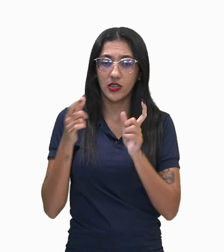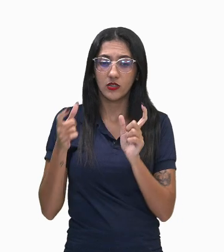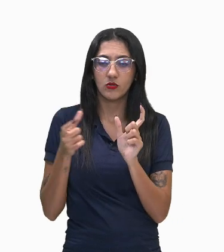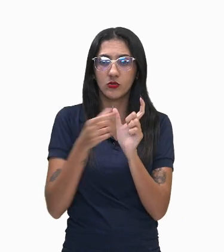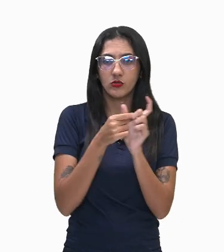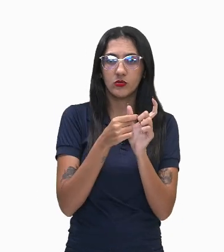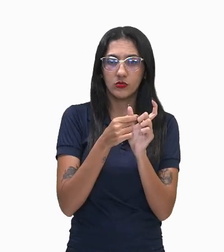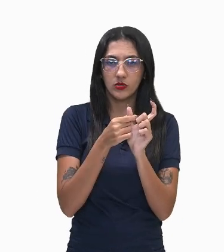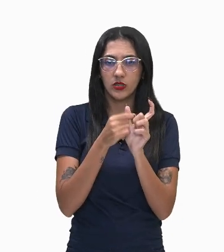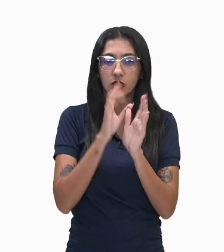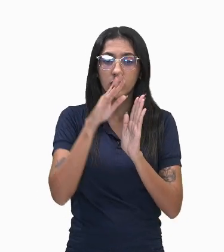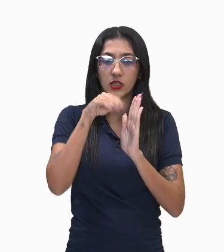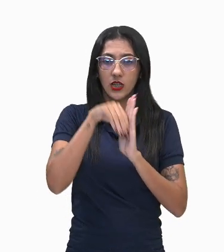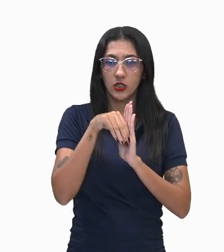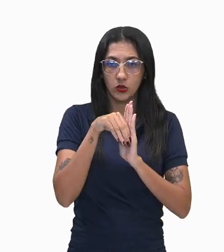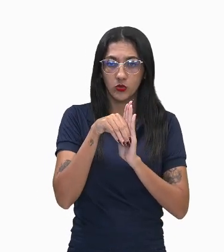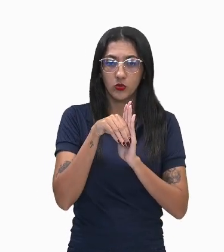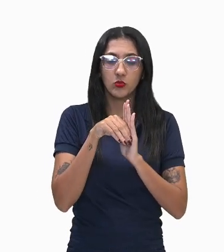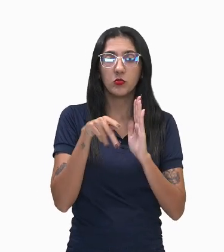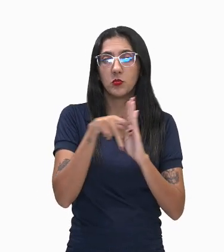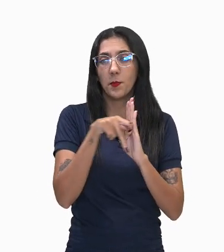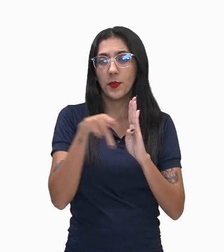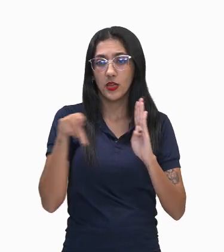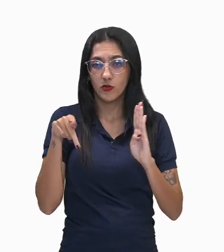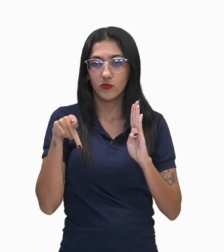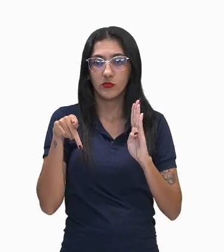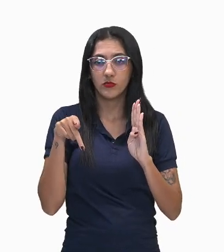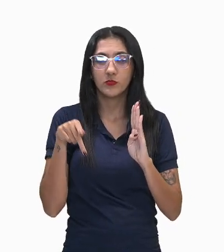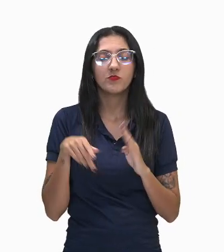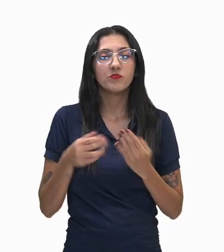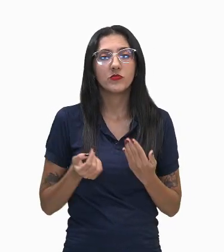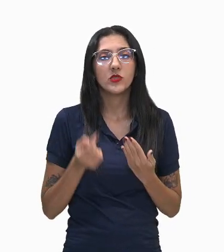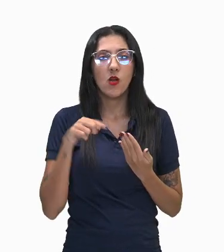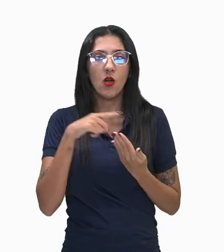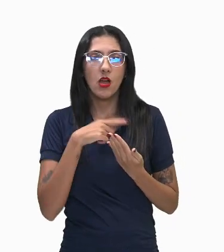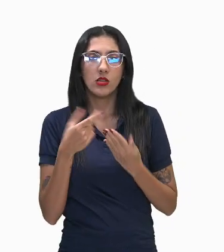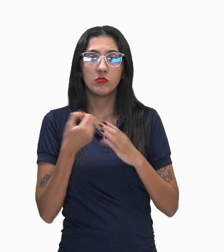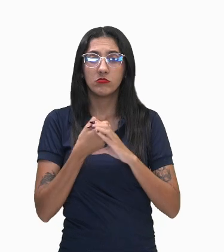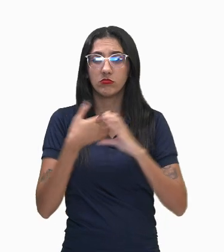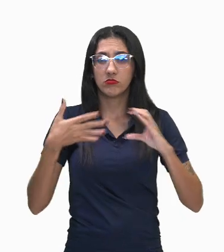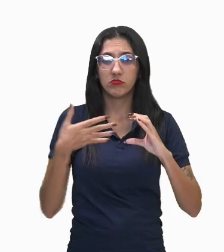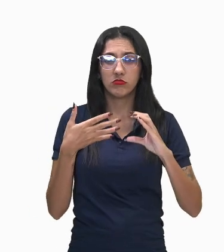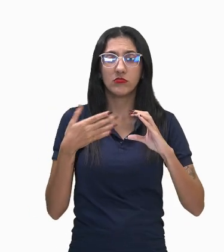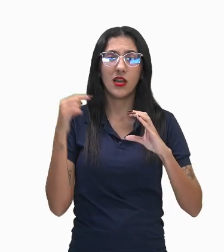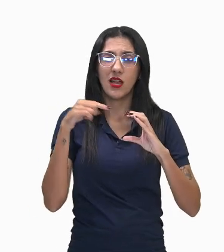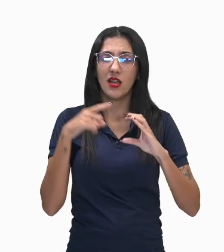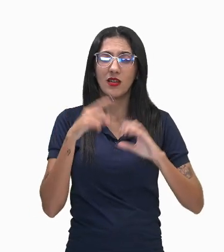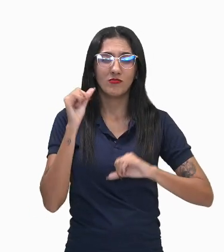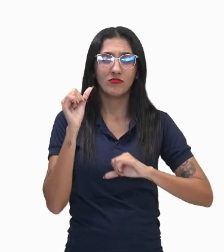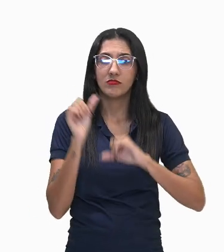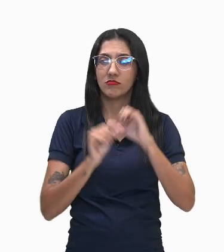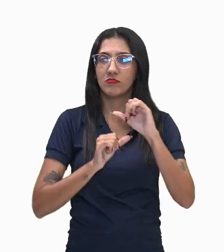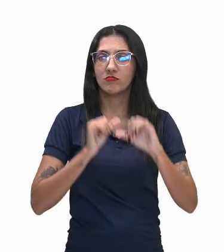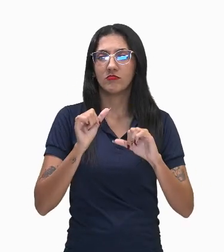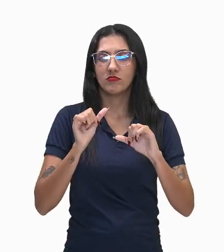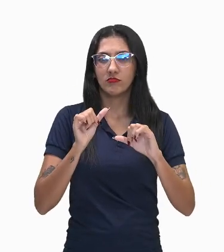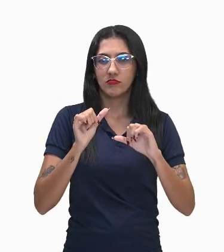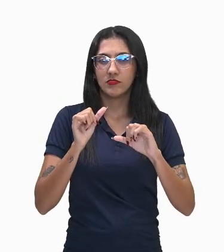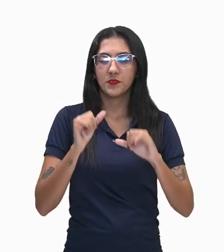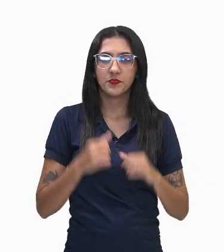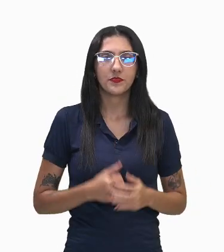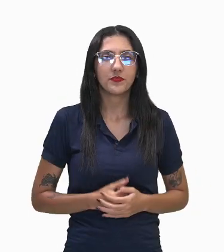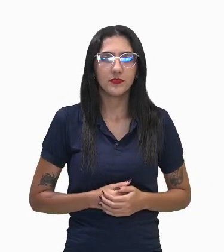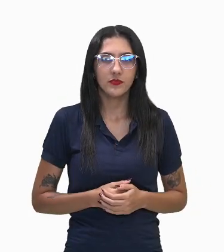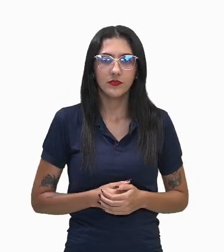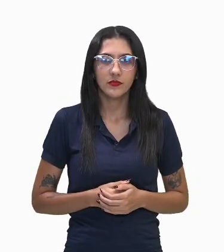período de oração. Esse processo é uma oposição ao anterior. Por isso, aqui